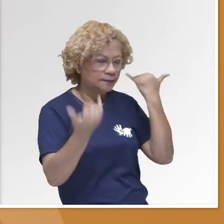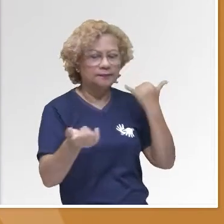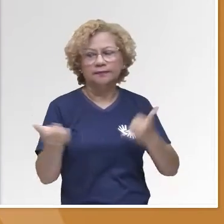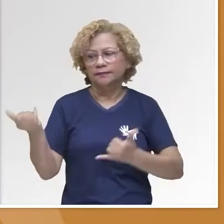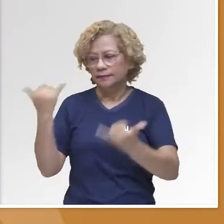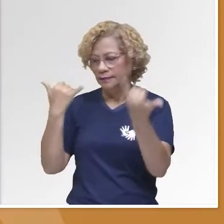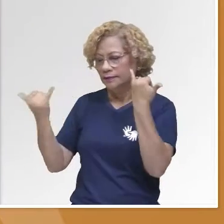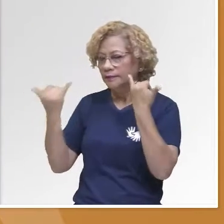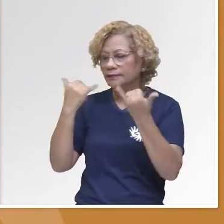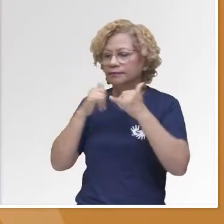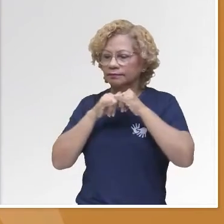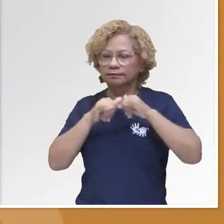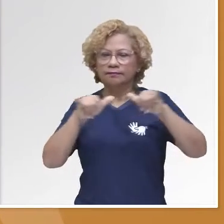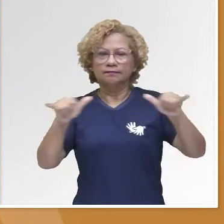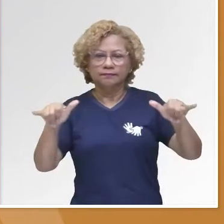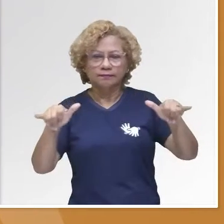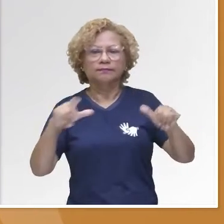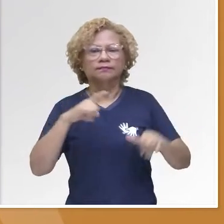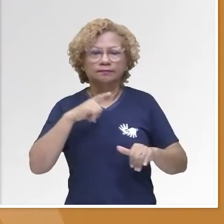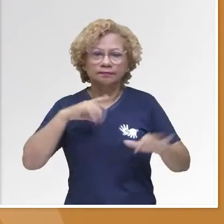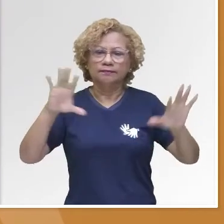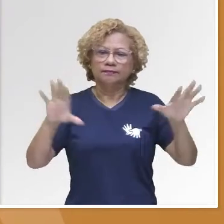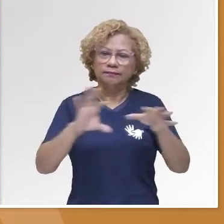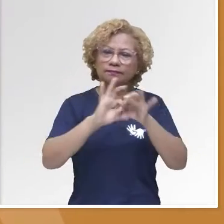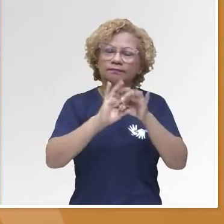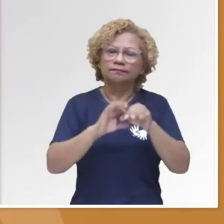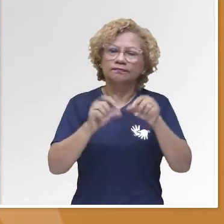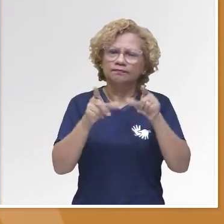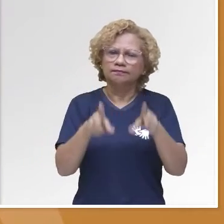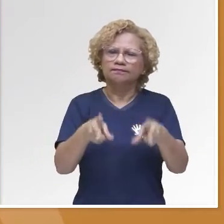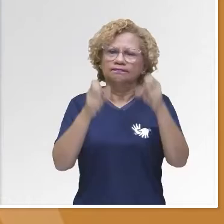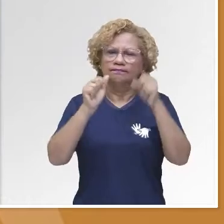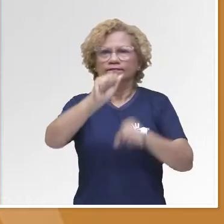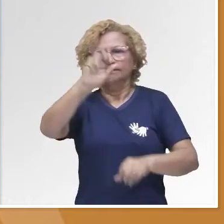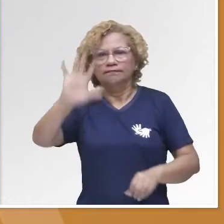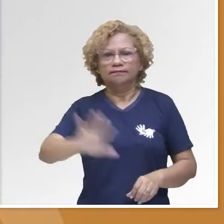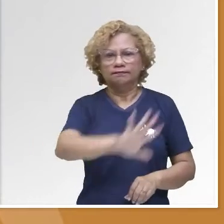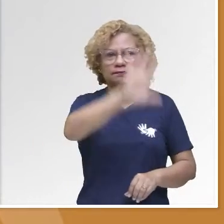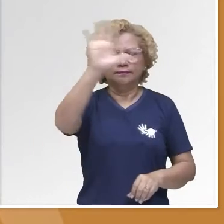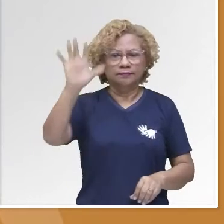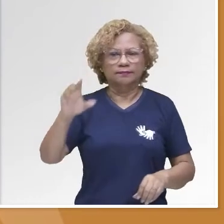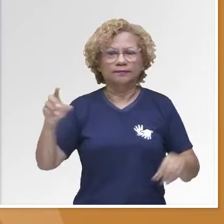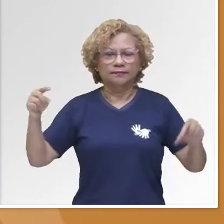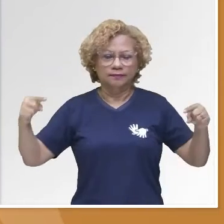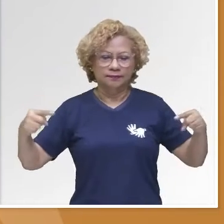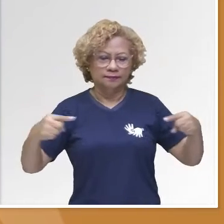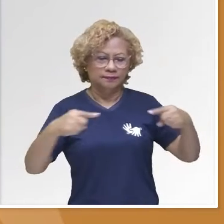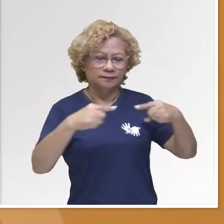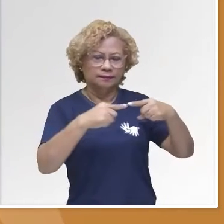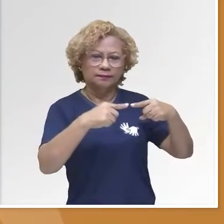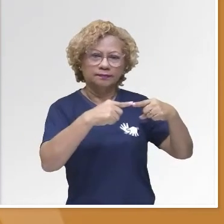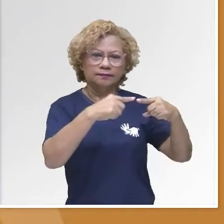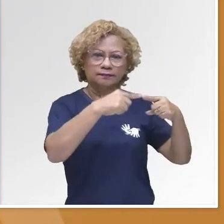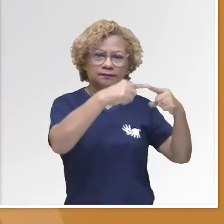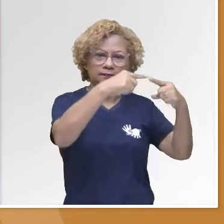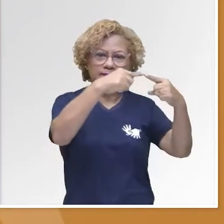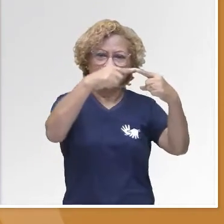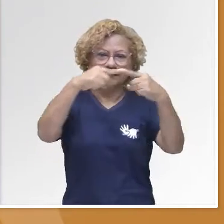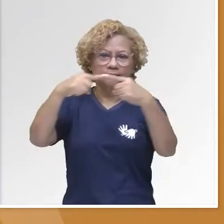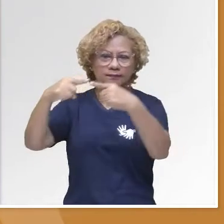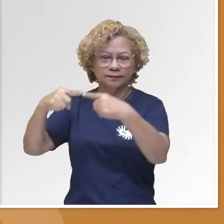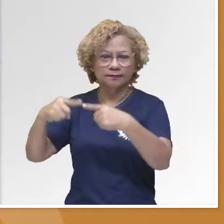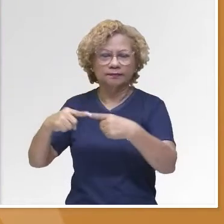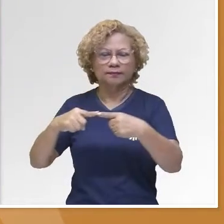a gente vai observar esta conexão aqui que a gente observa, né, verificando aí países que se conectam com